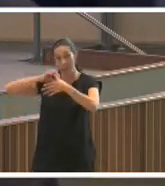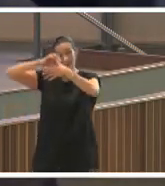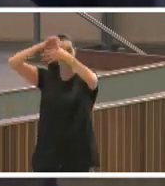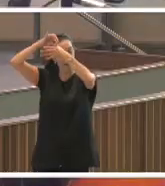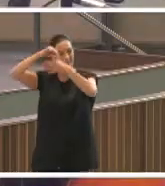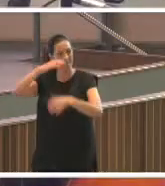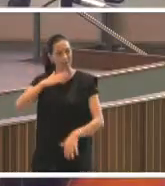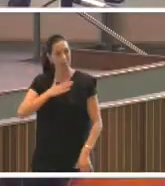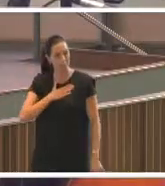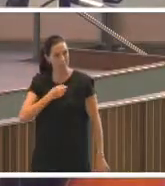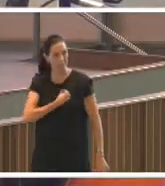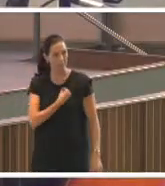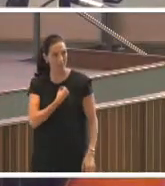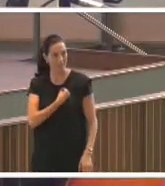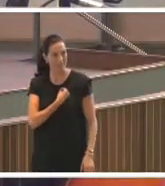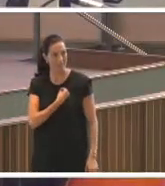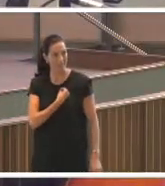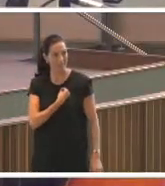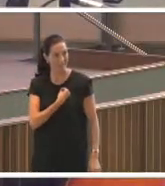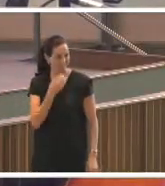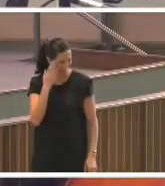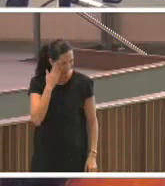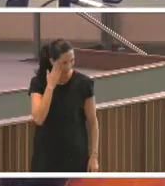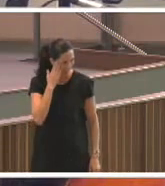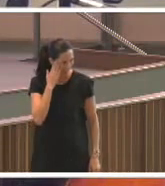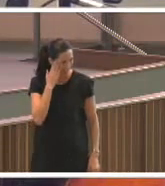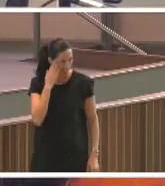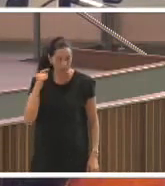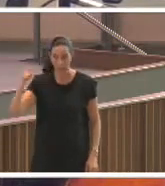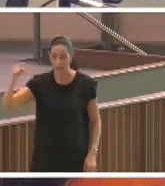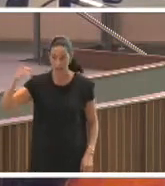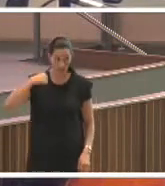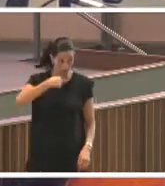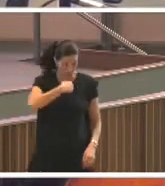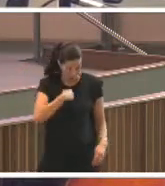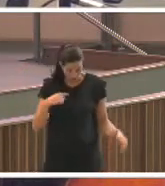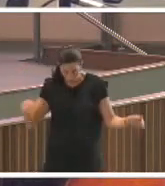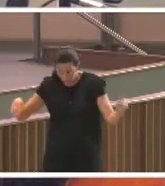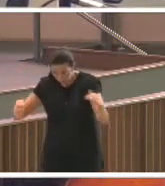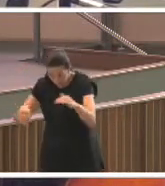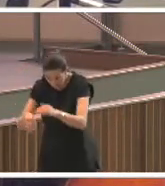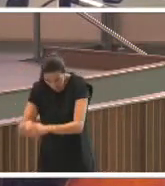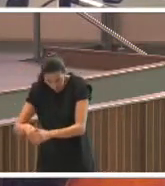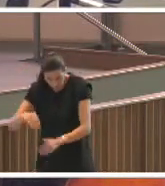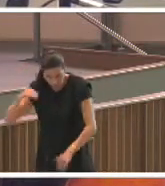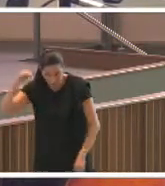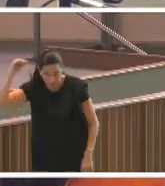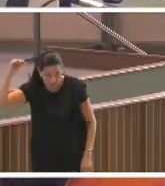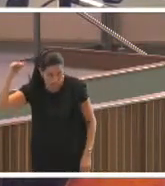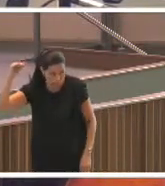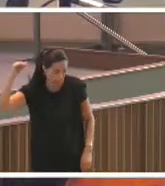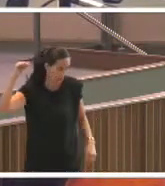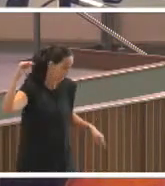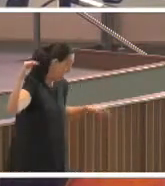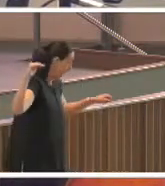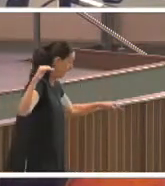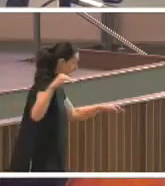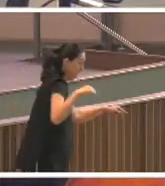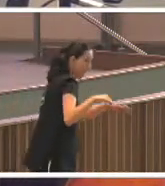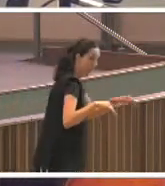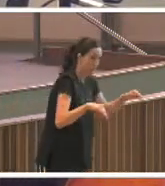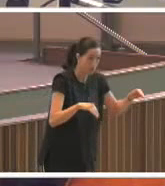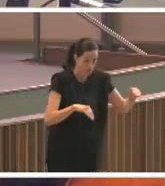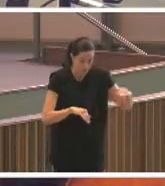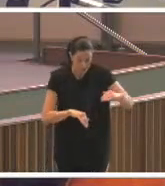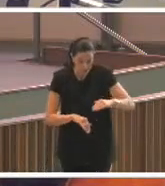você, então eu quero dizer para você que tem alguma coisa errada na tua vida. Porque na dinâmica do reino de